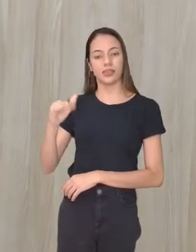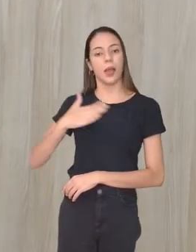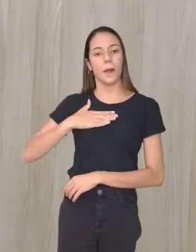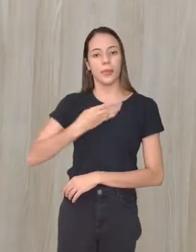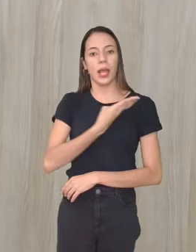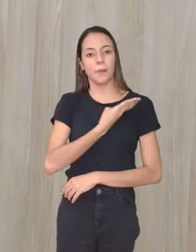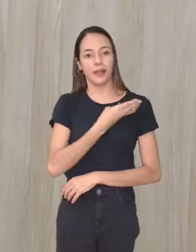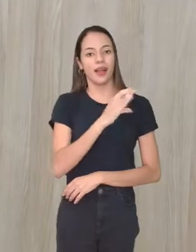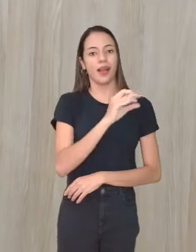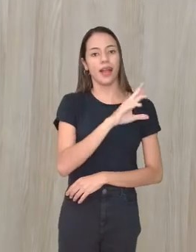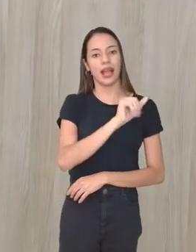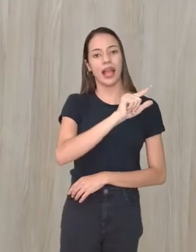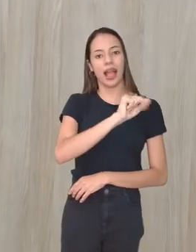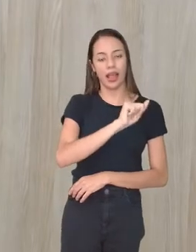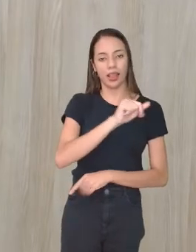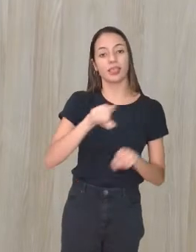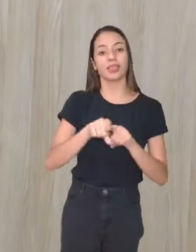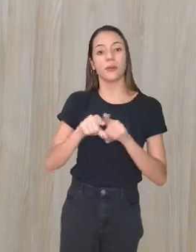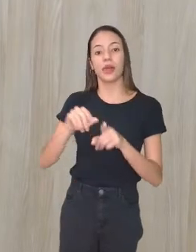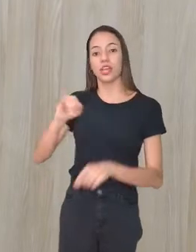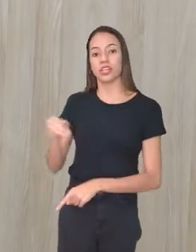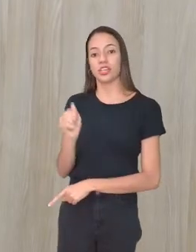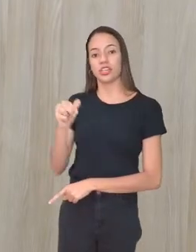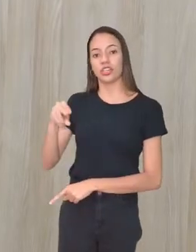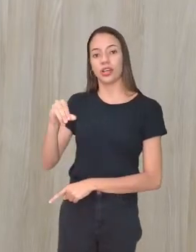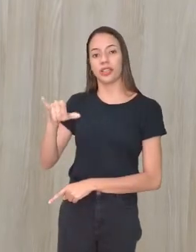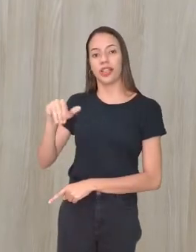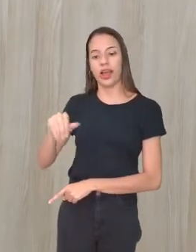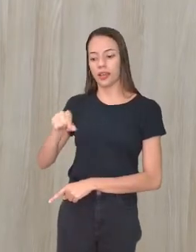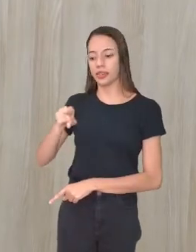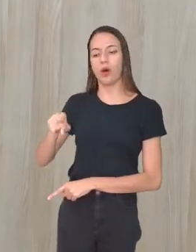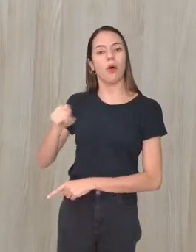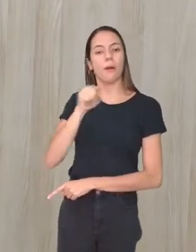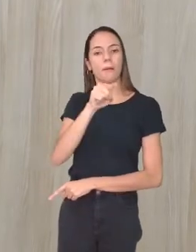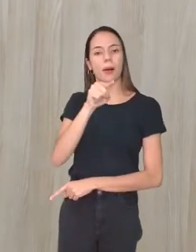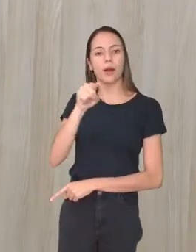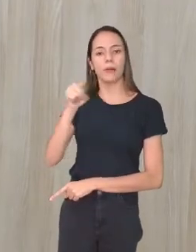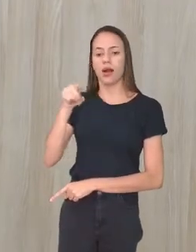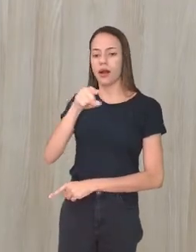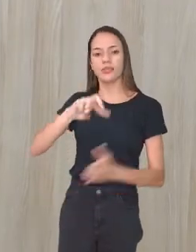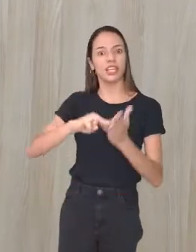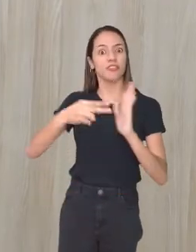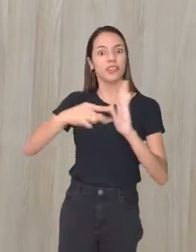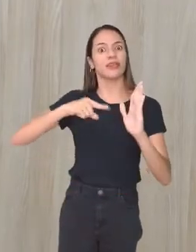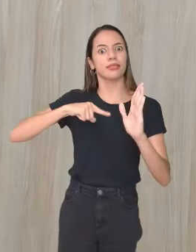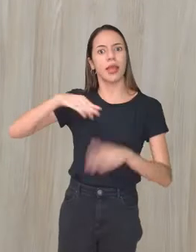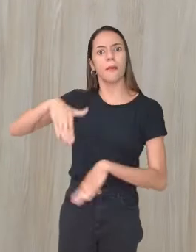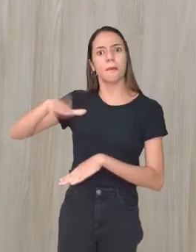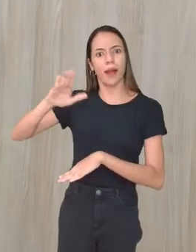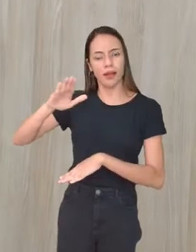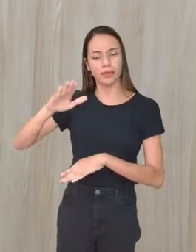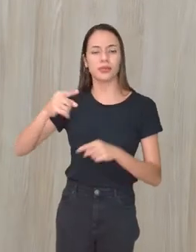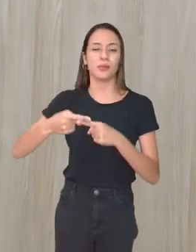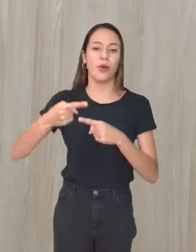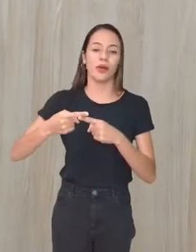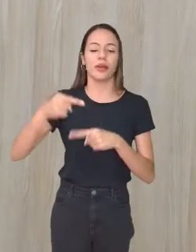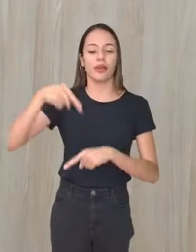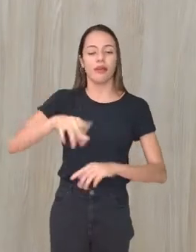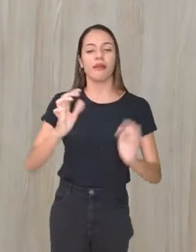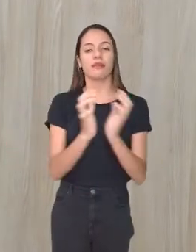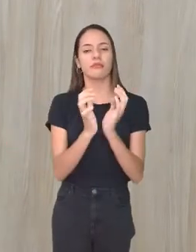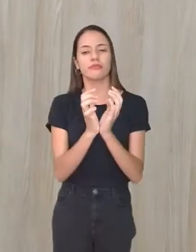Janaína, pode falar para vocês. É esse sinal de pontuação que está mostrando que tem muito, muito mais pela frente. Porque como começou nessa aula, o Recife é essa